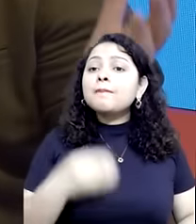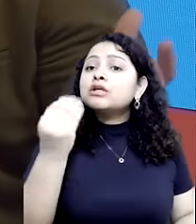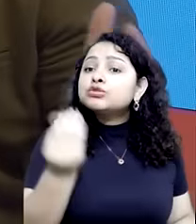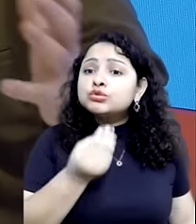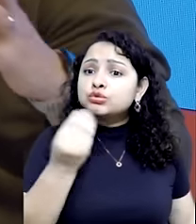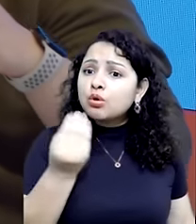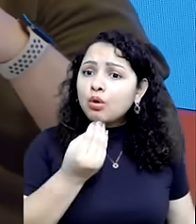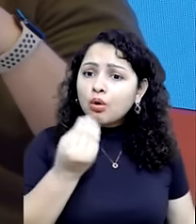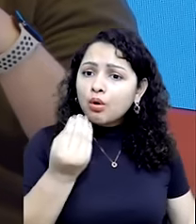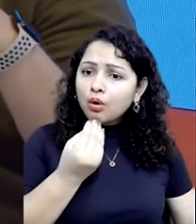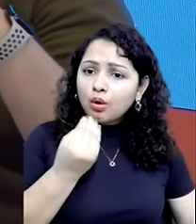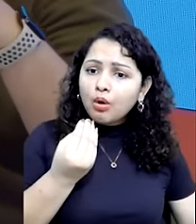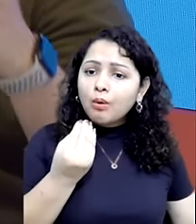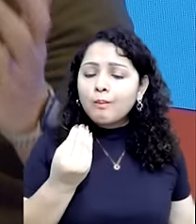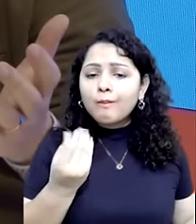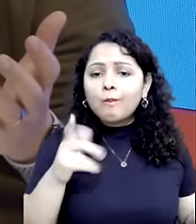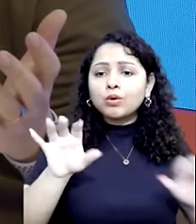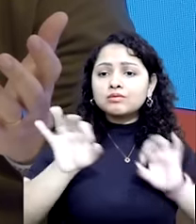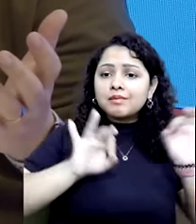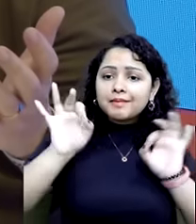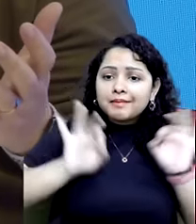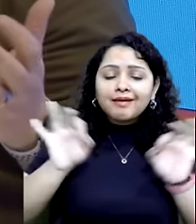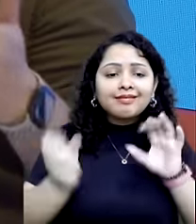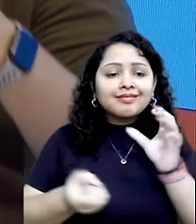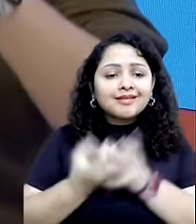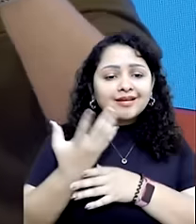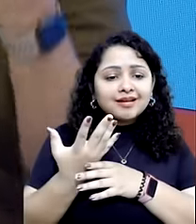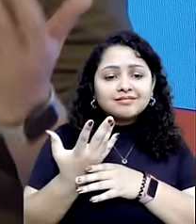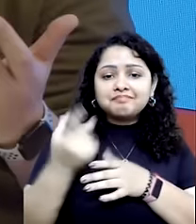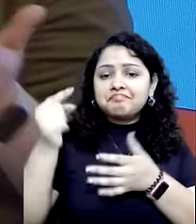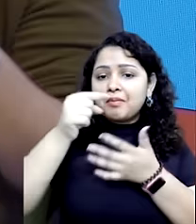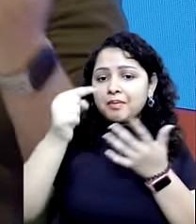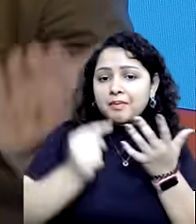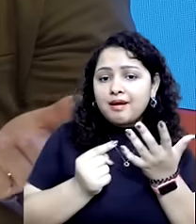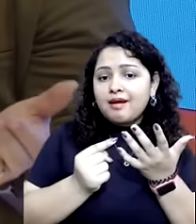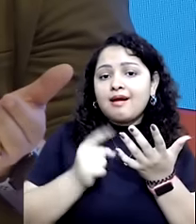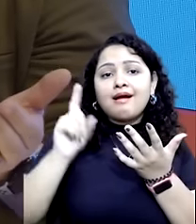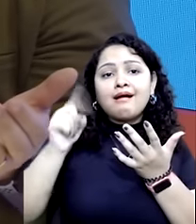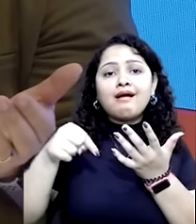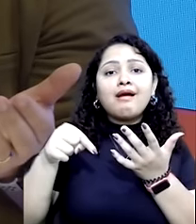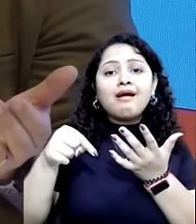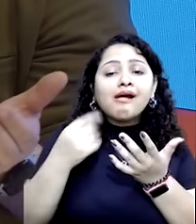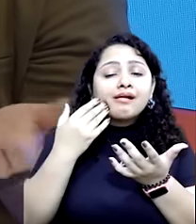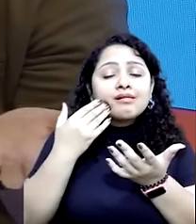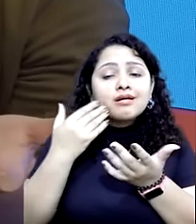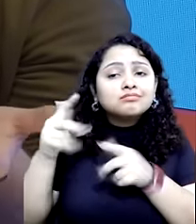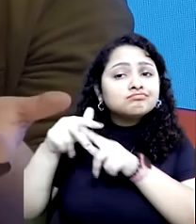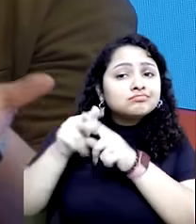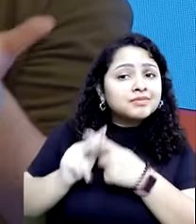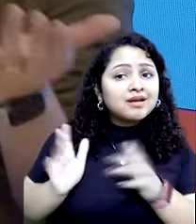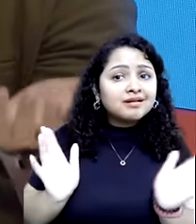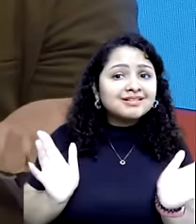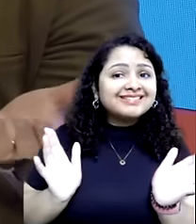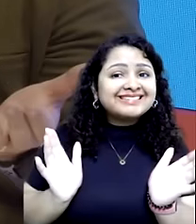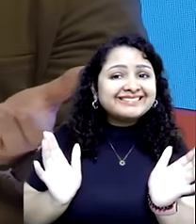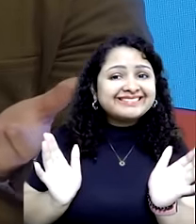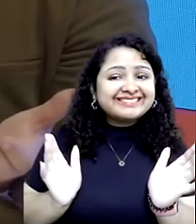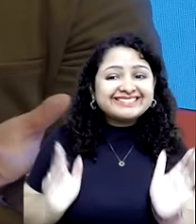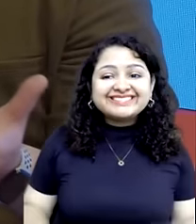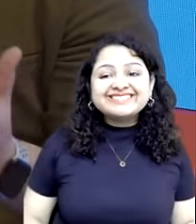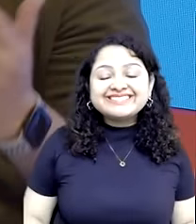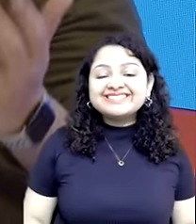isso tá como esse essa cena tá sendo criada muita coisa é gambiarra pode falar isso